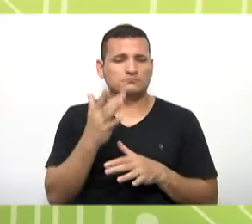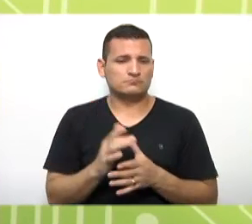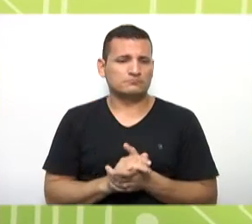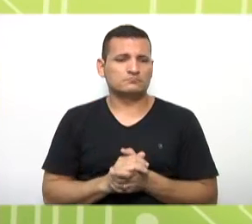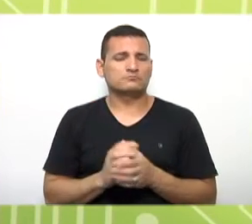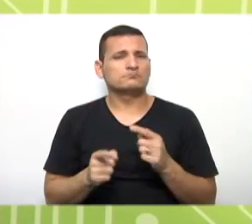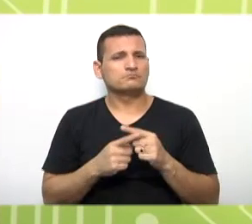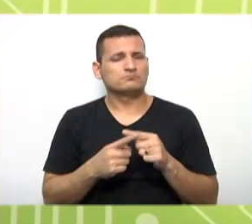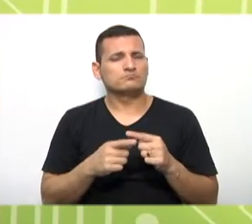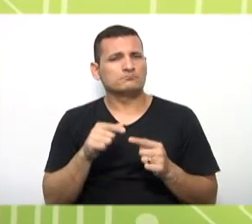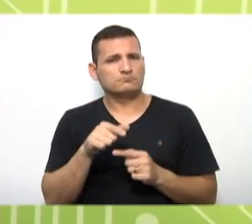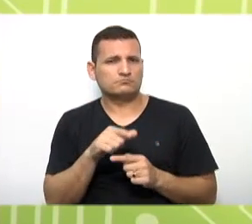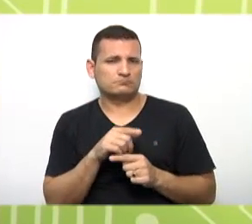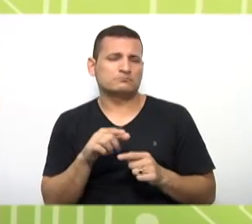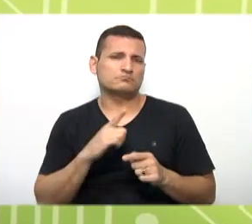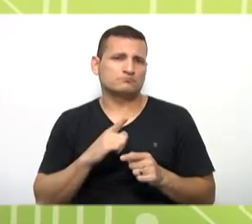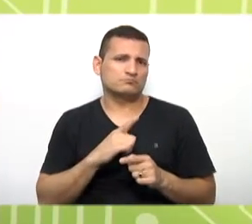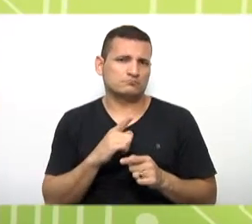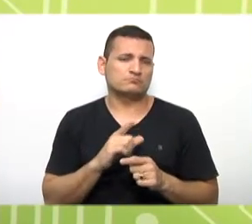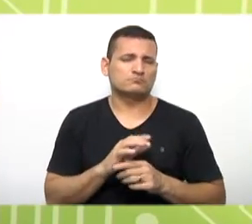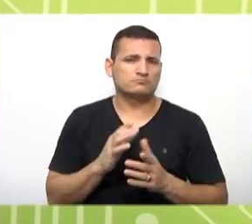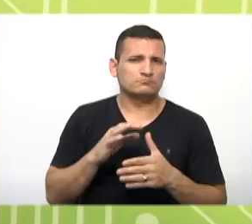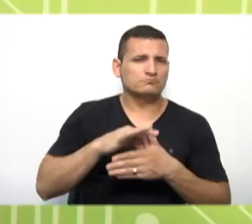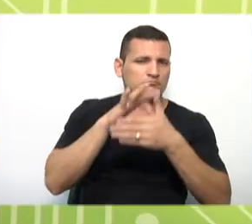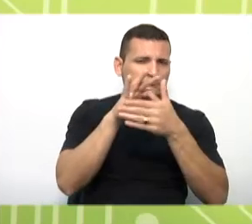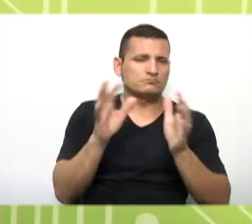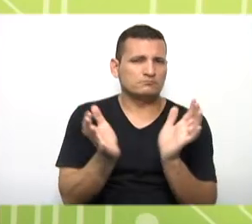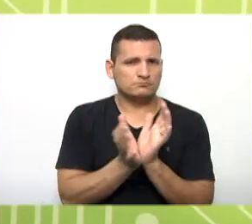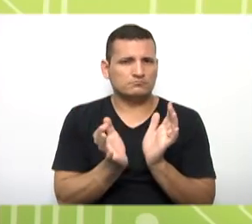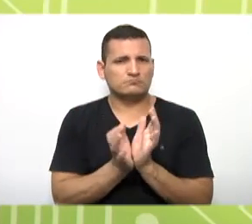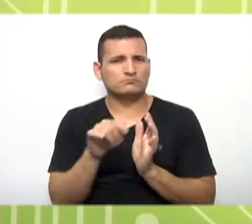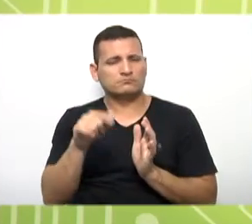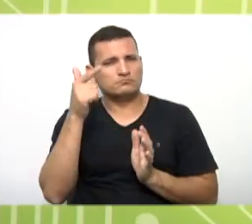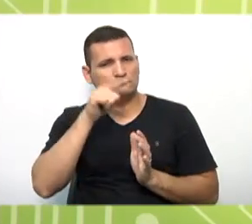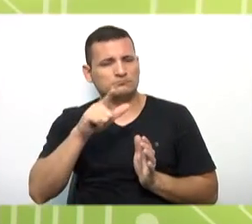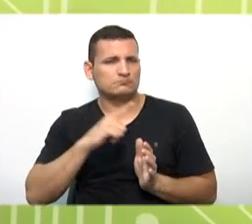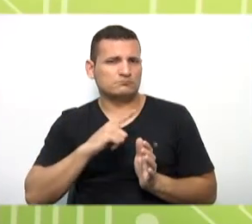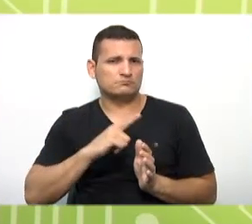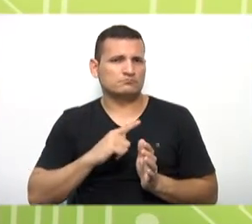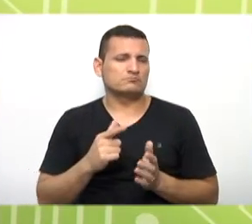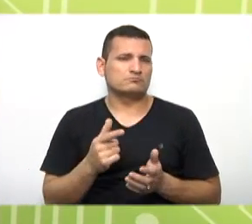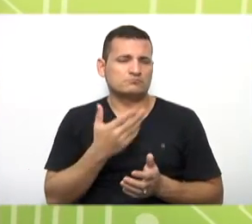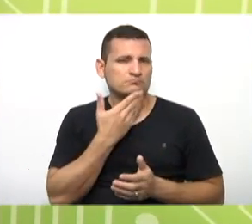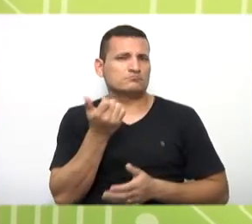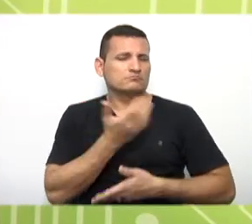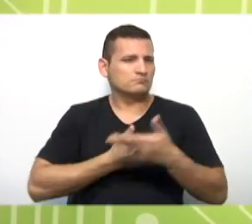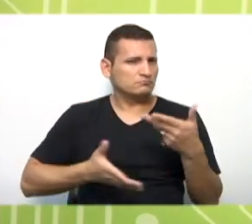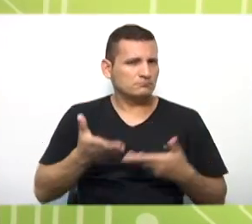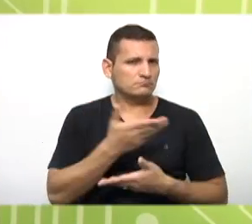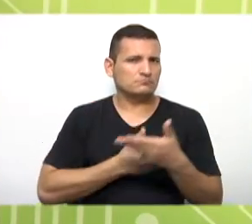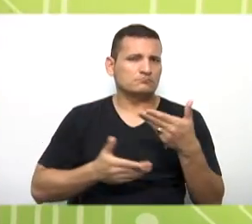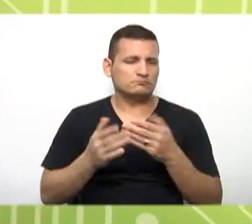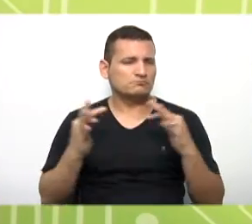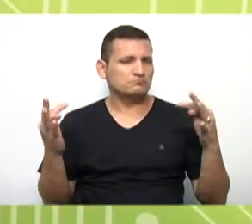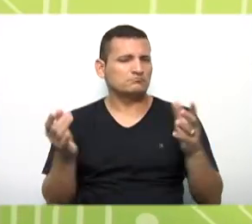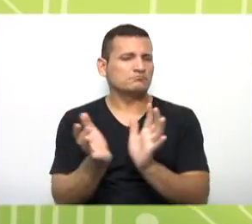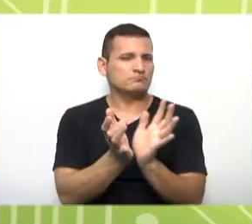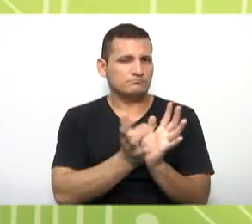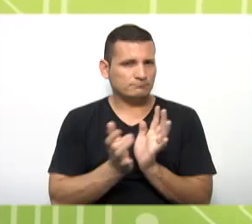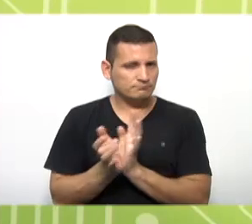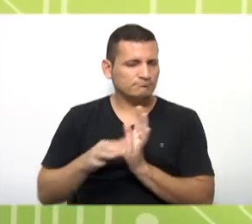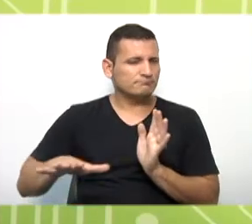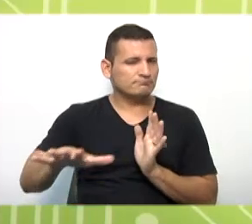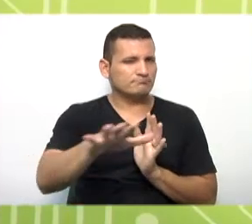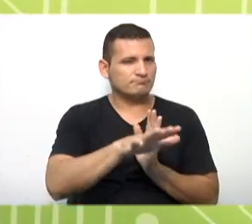ter uma equipe de liderança que já consegue ter um relacionamento melhor com toda a equipe geral da